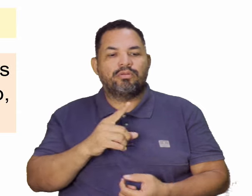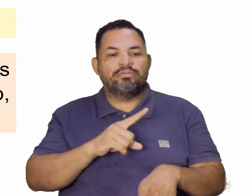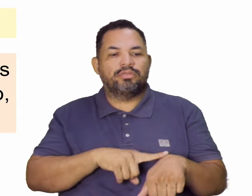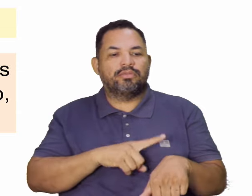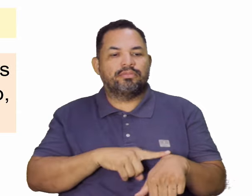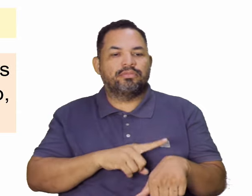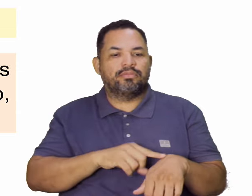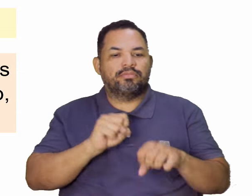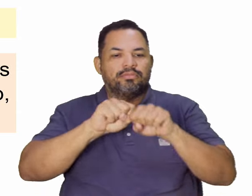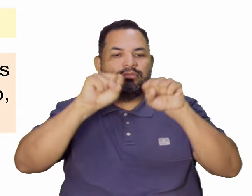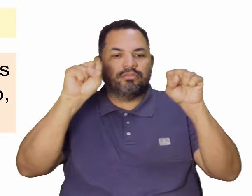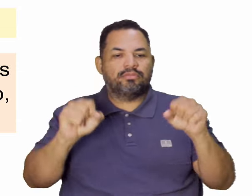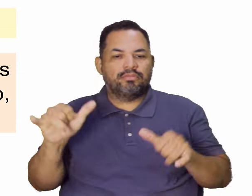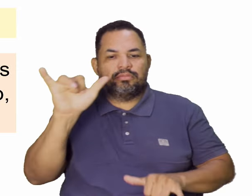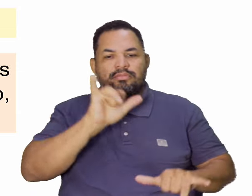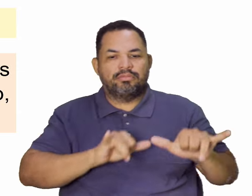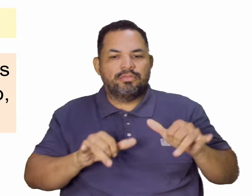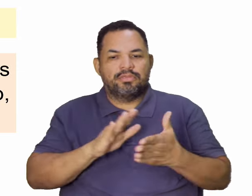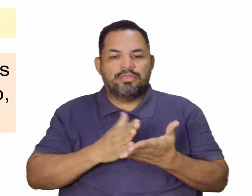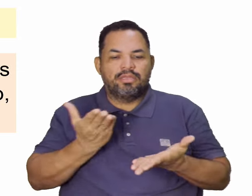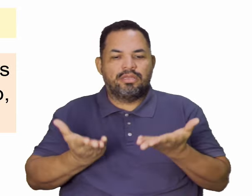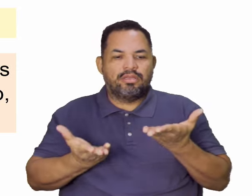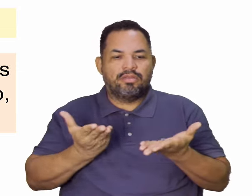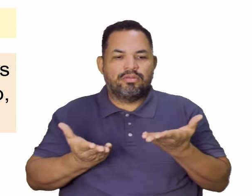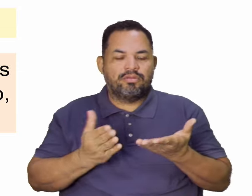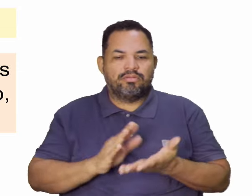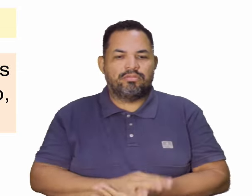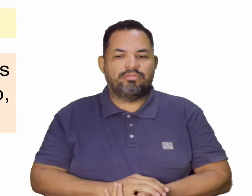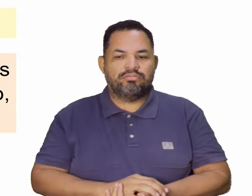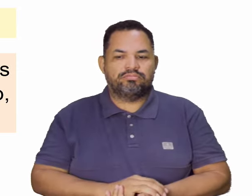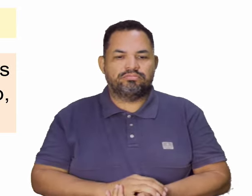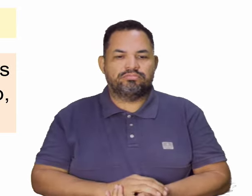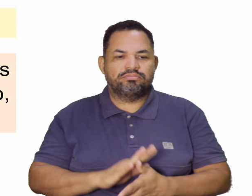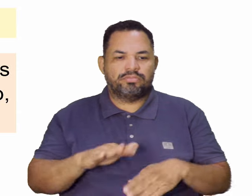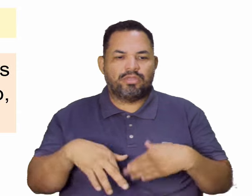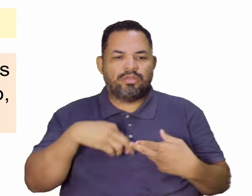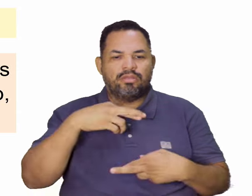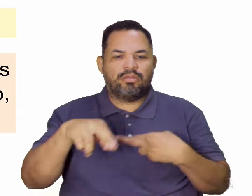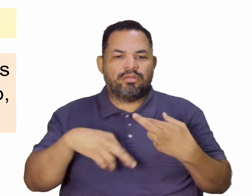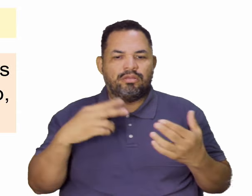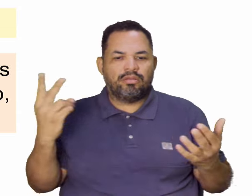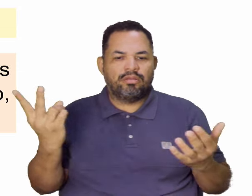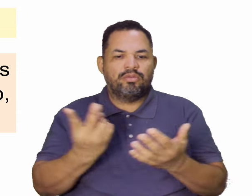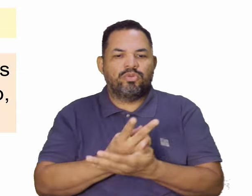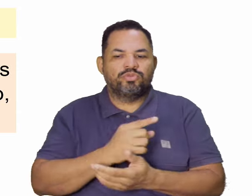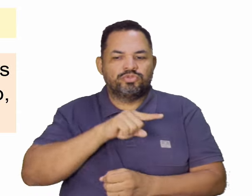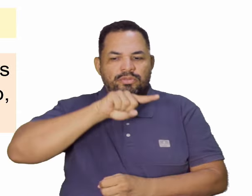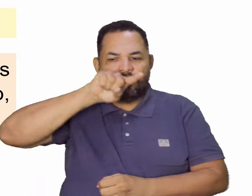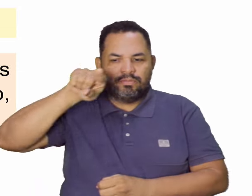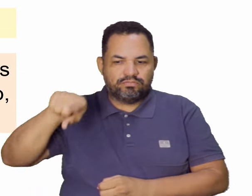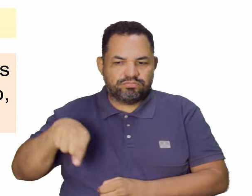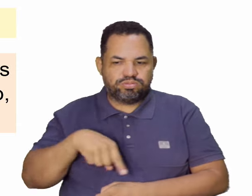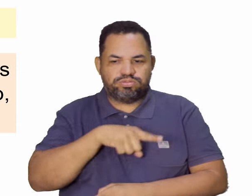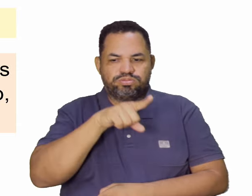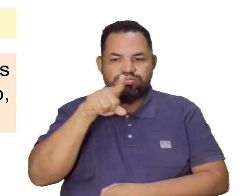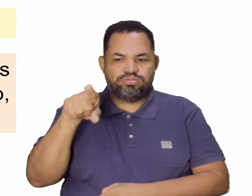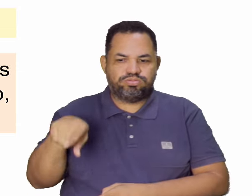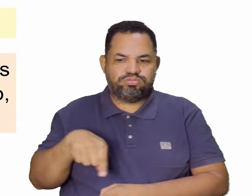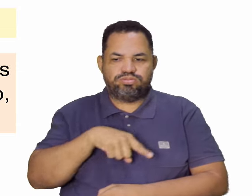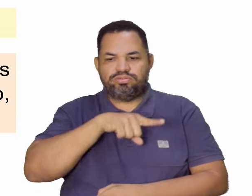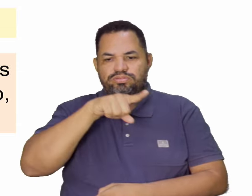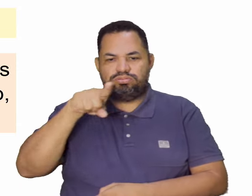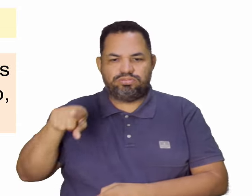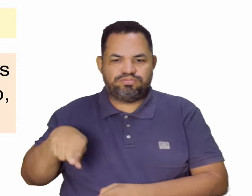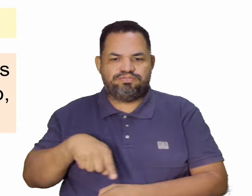sistema químico atinge o equilíbrio quando a reação ocorre em sistema fechado